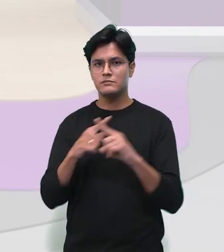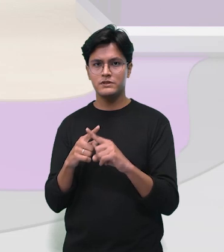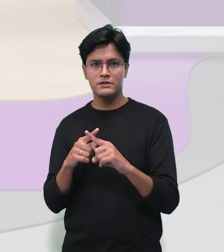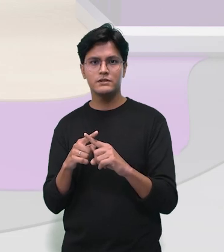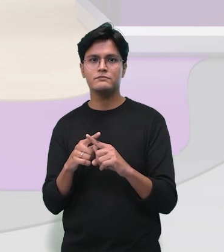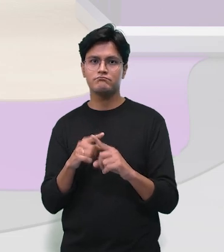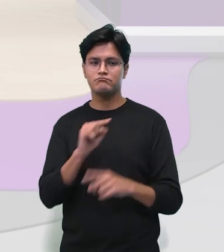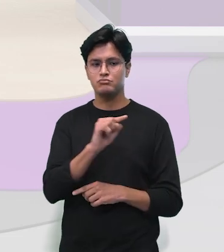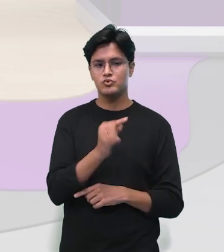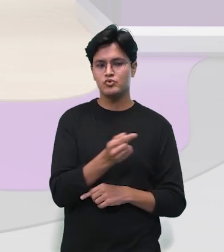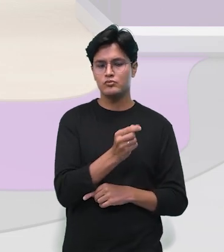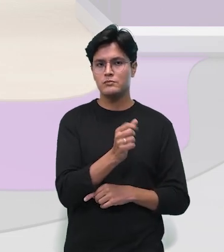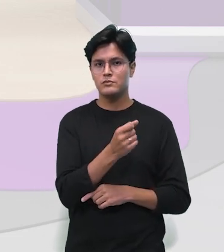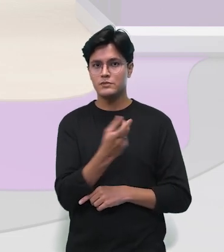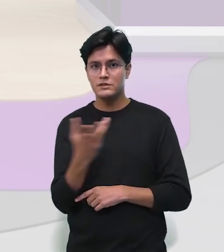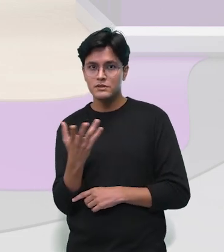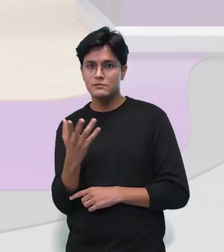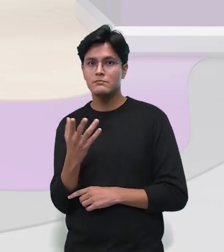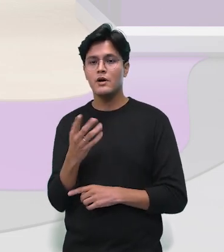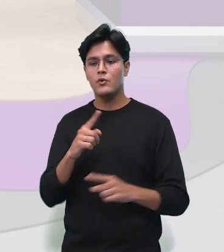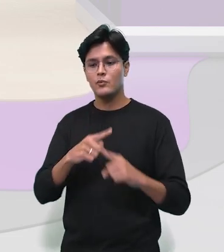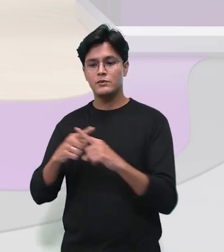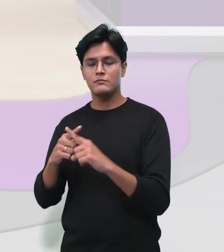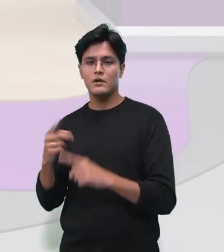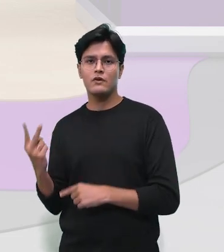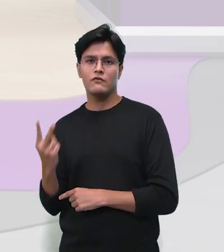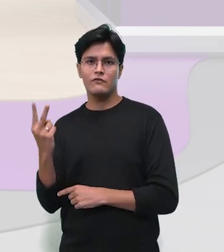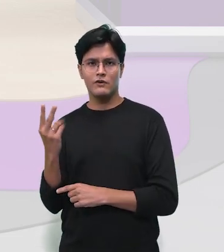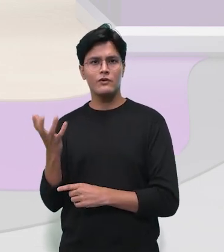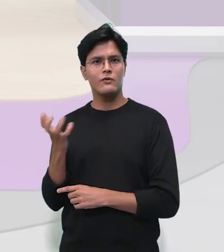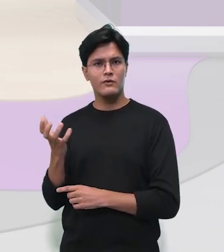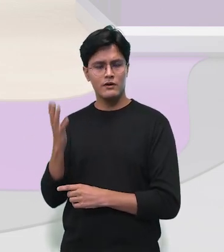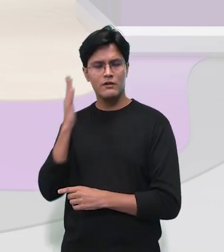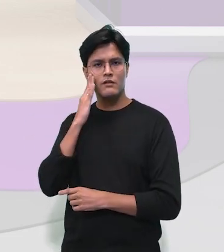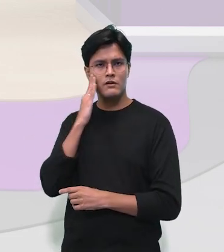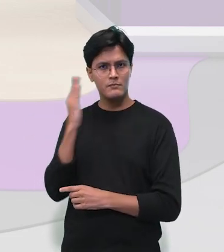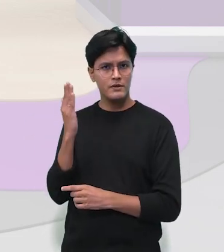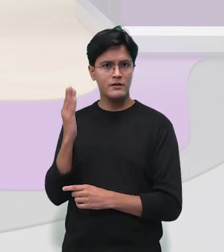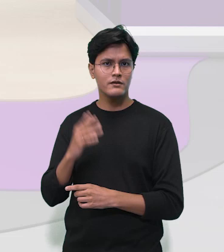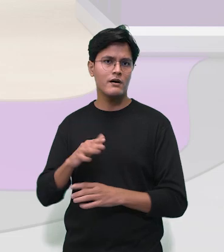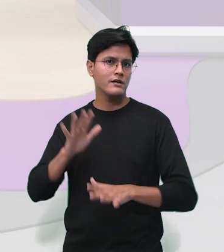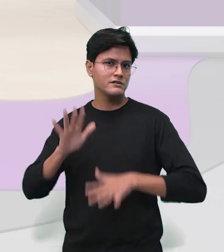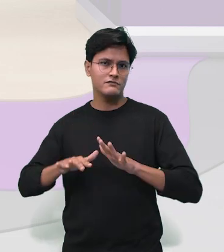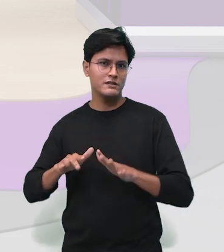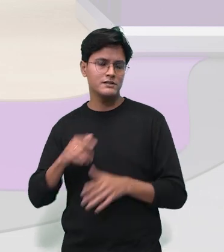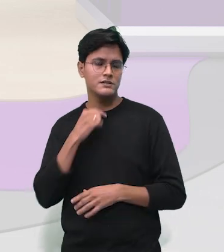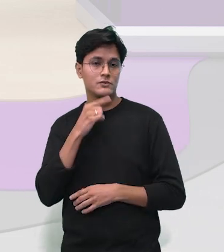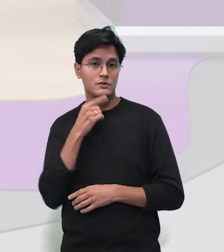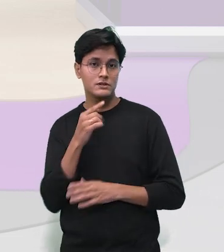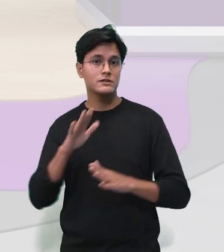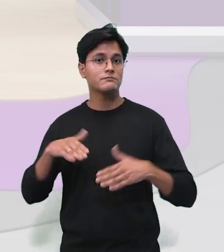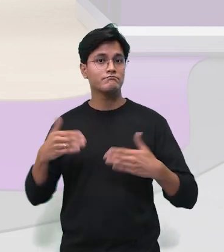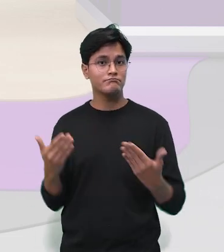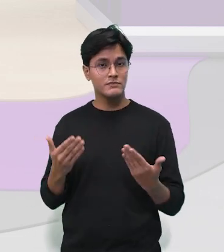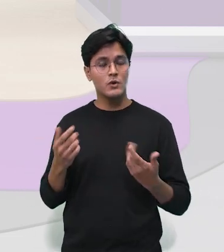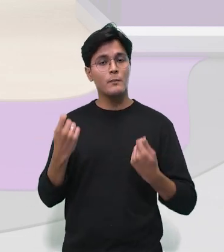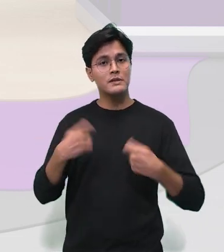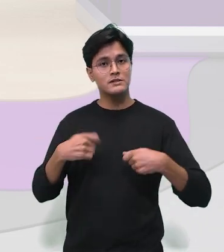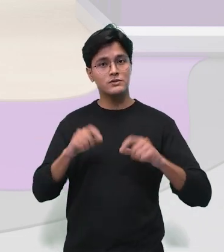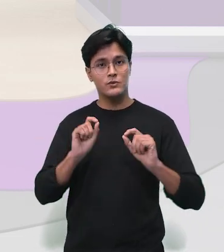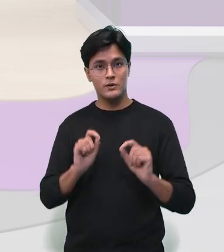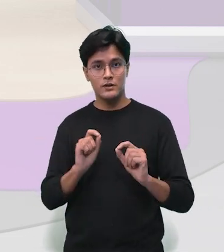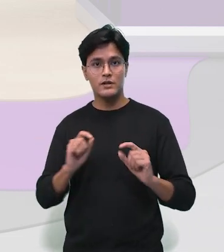decimal com o valor que a gente quer encontrar. Então a gente vai utilizar a regra de 3, tá? Vamos montar ali